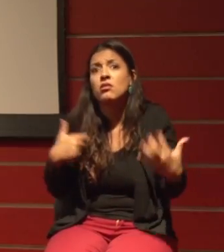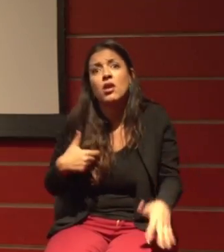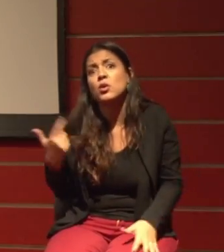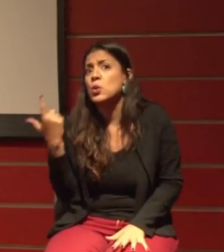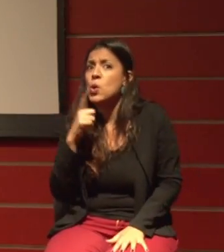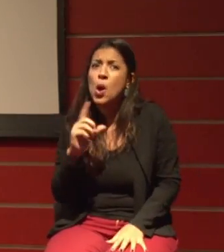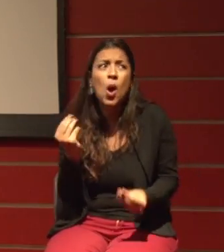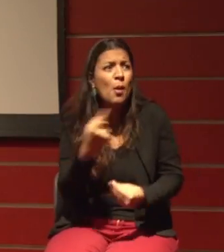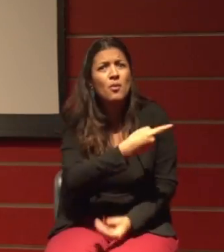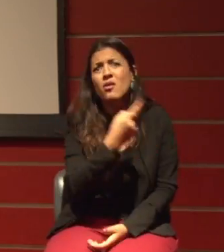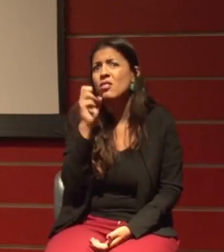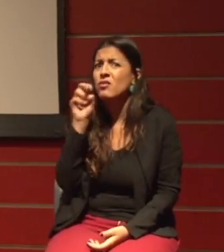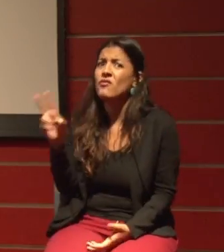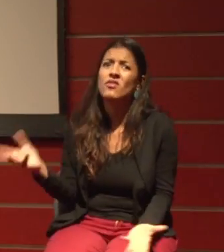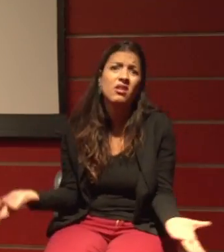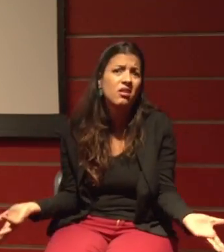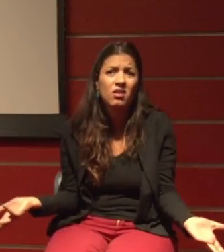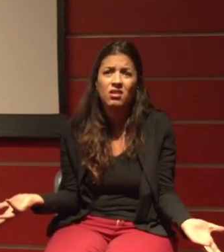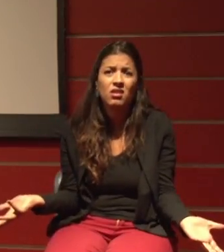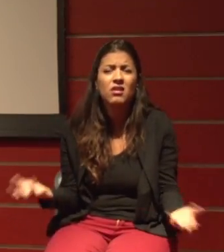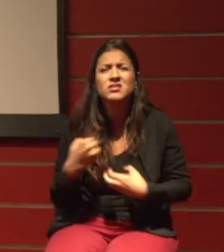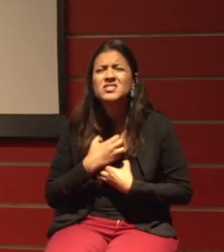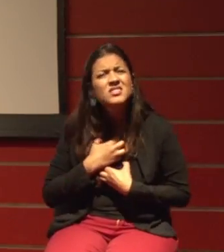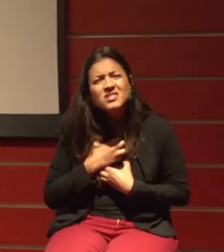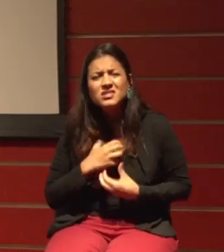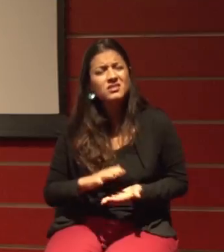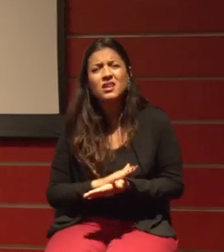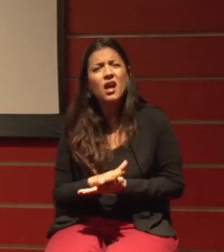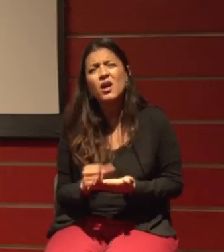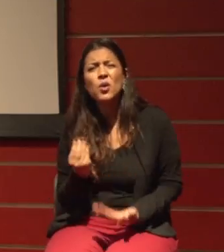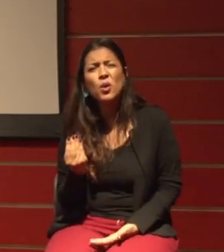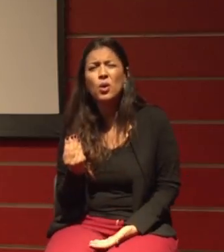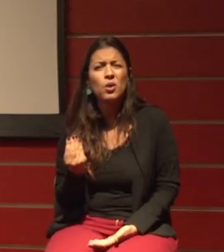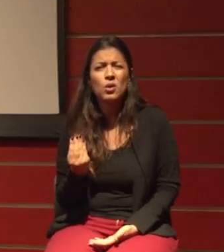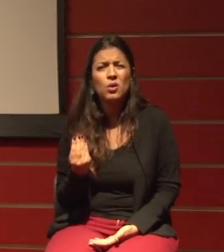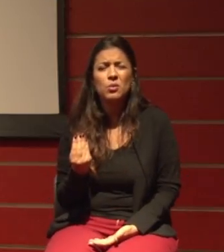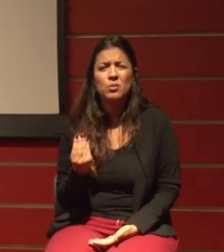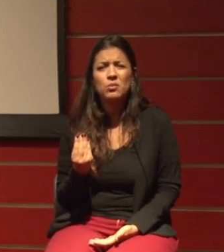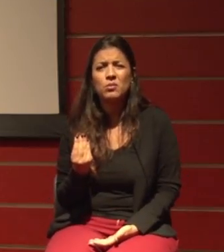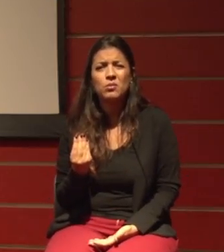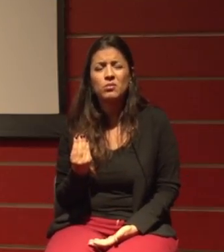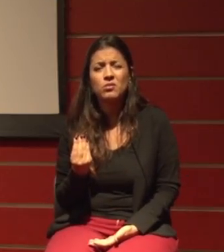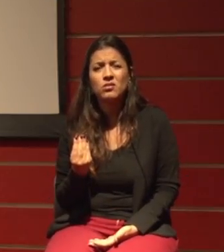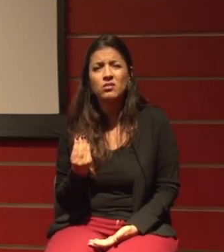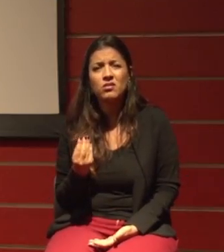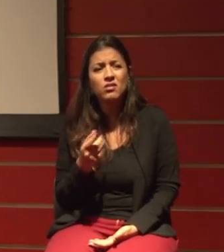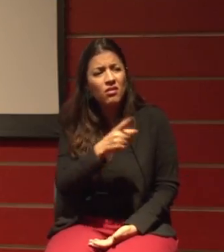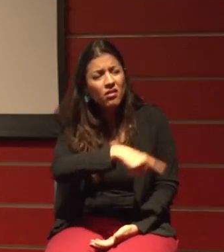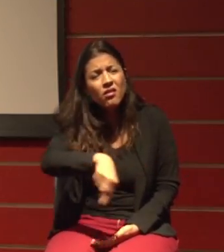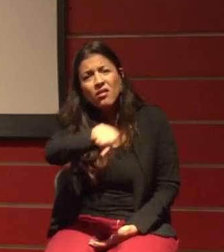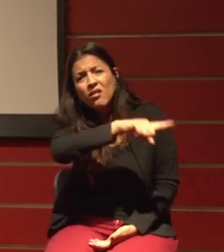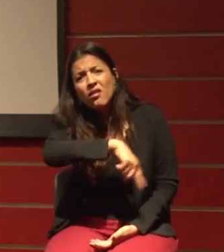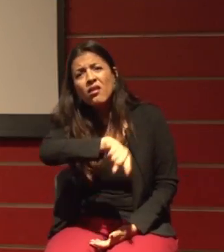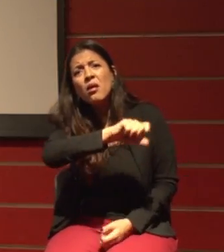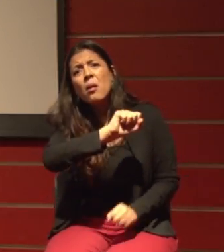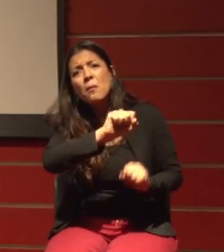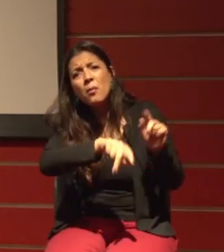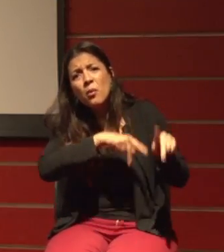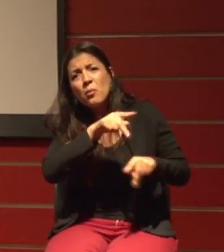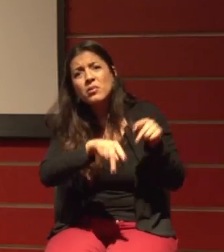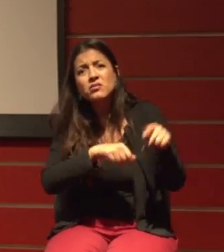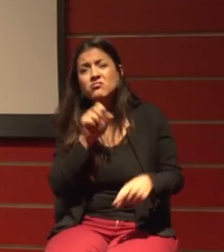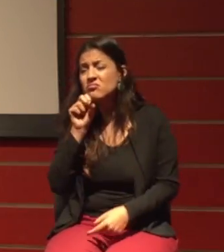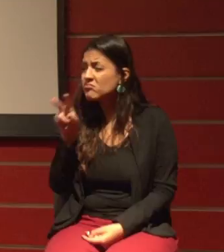ela como é que ela não vê como é que ela não sente né E como é que que a gente atinge esse público que demonstra